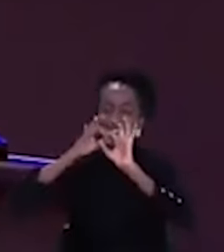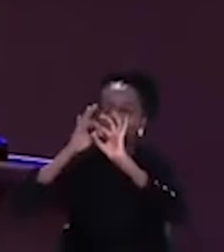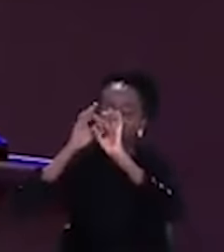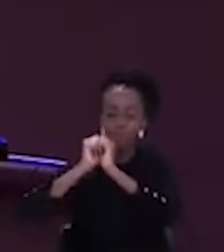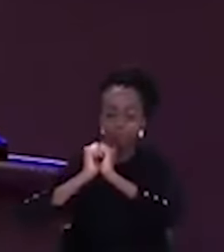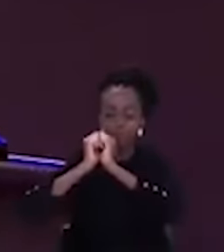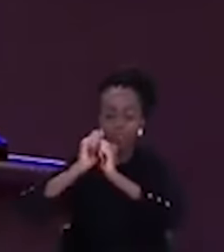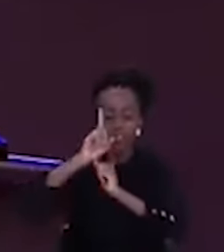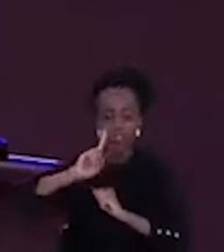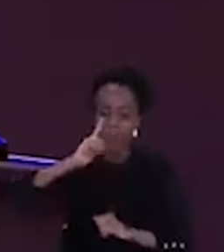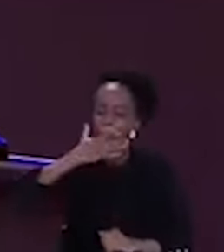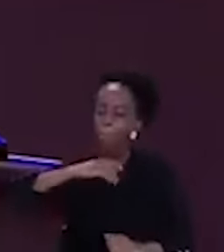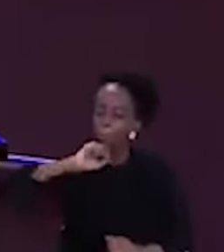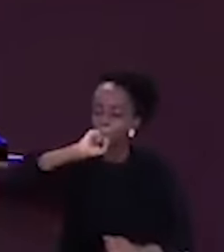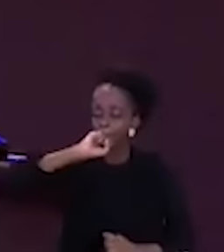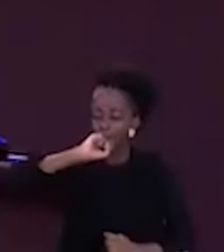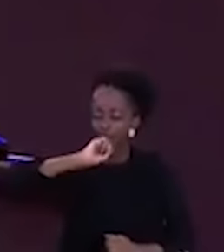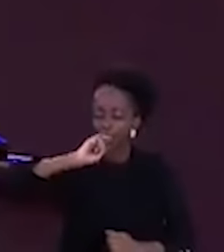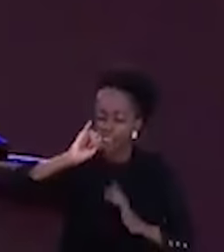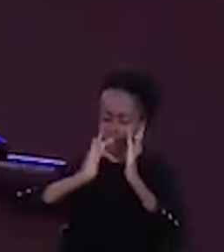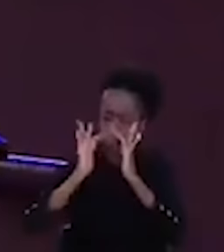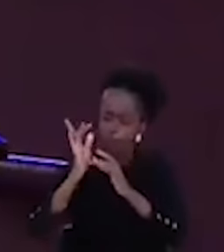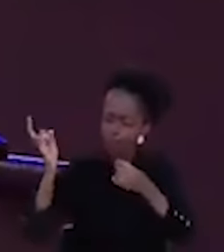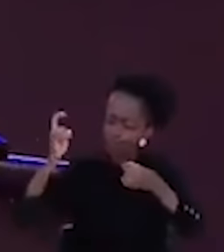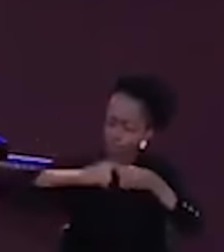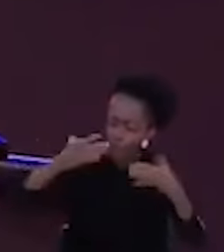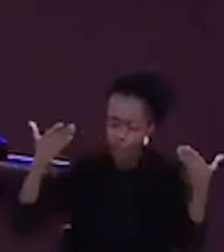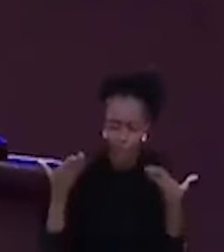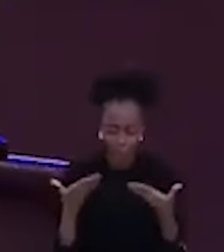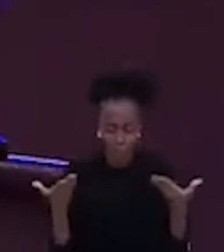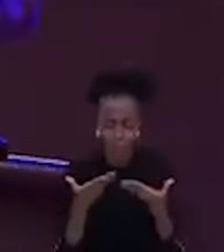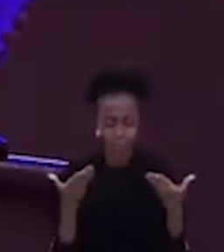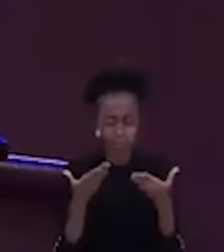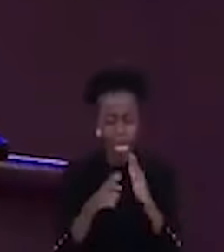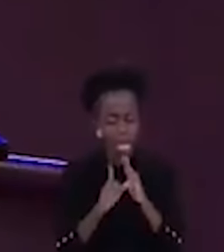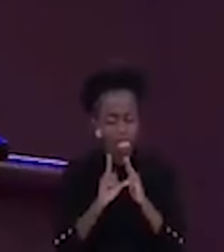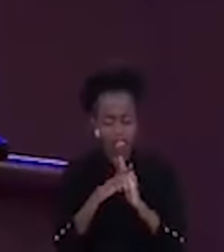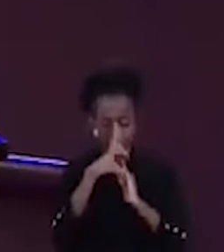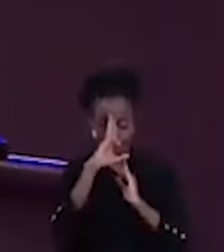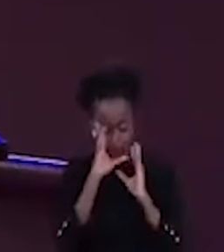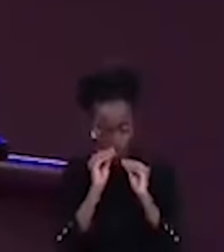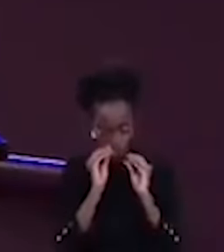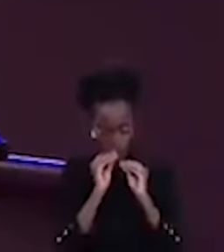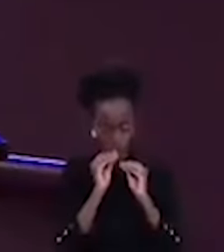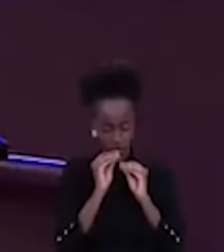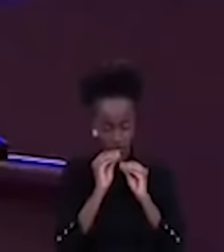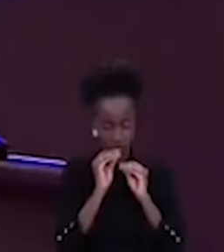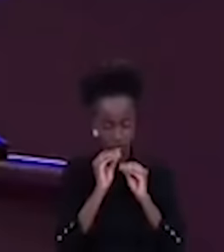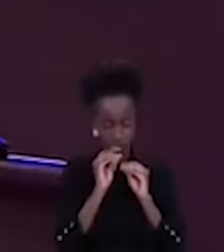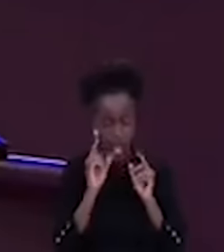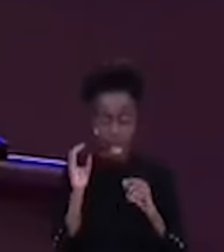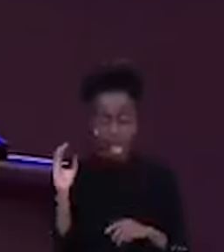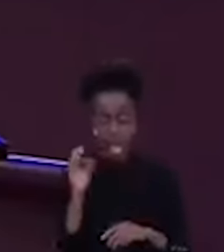Pai. E se Ele voltar hoje, antes da meia-noite, em um abrir e fechar